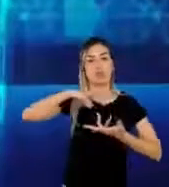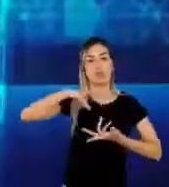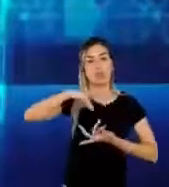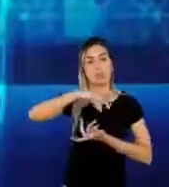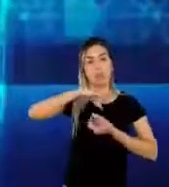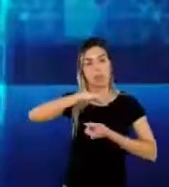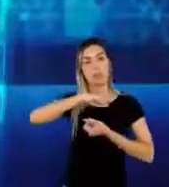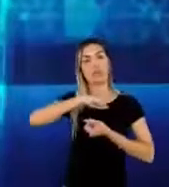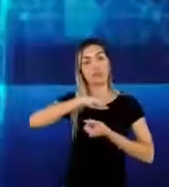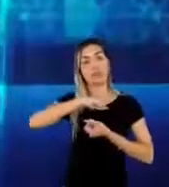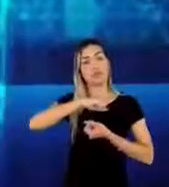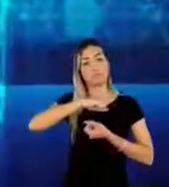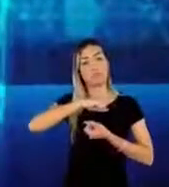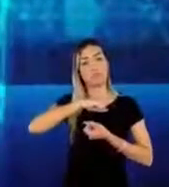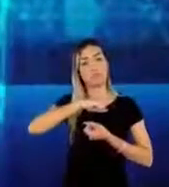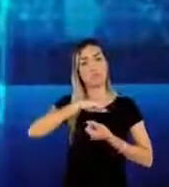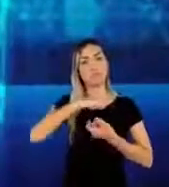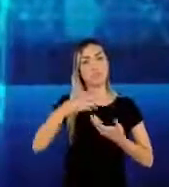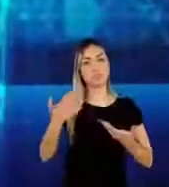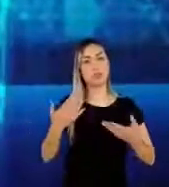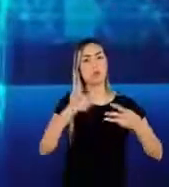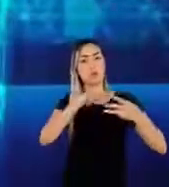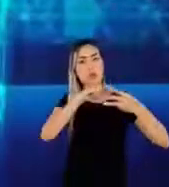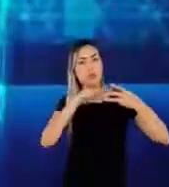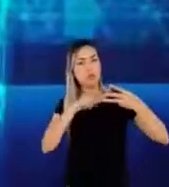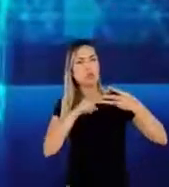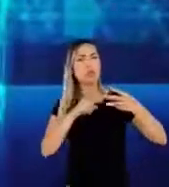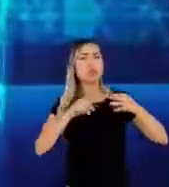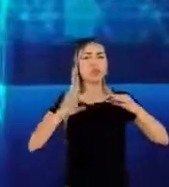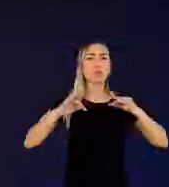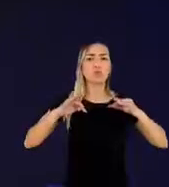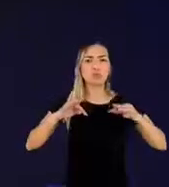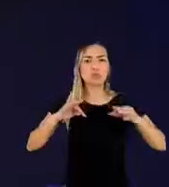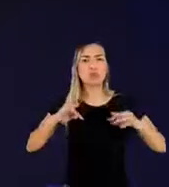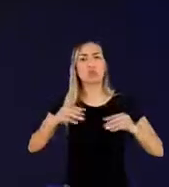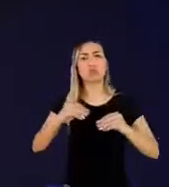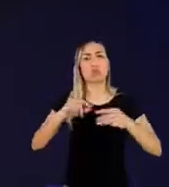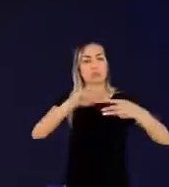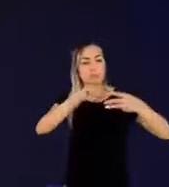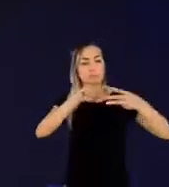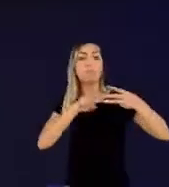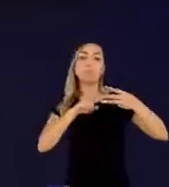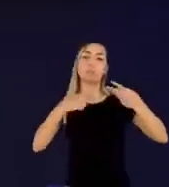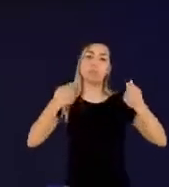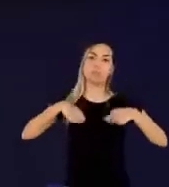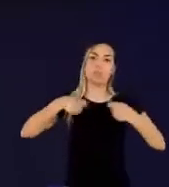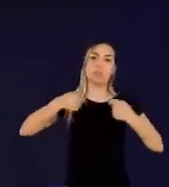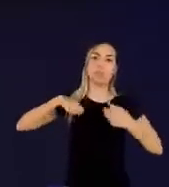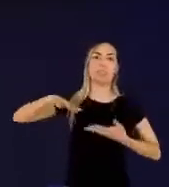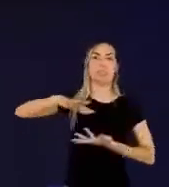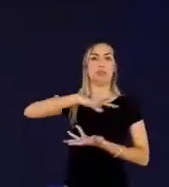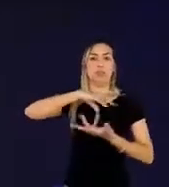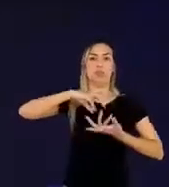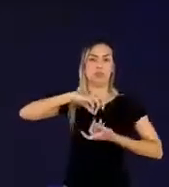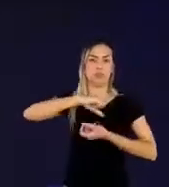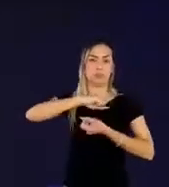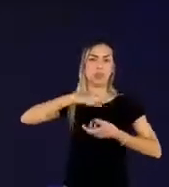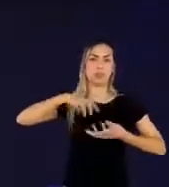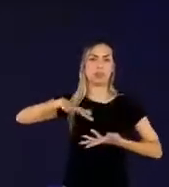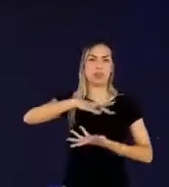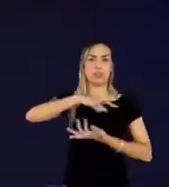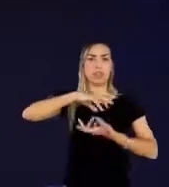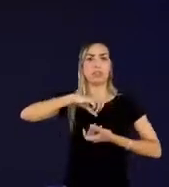de contas, toda a expansão do setor programada ela é sustentável. Então, veja esse movimento que